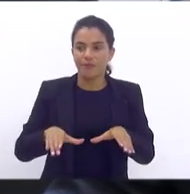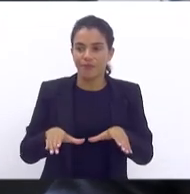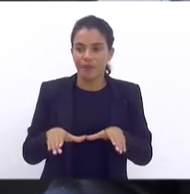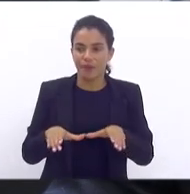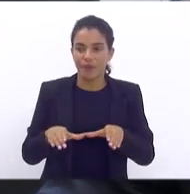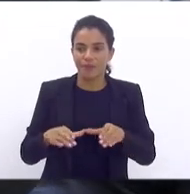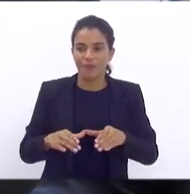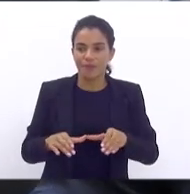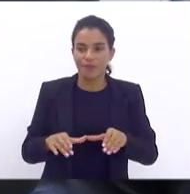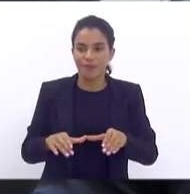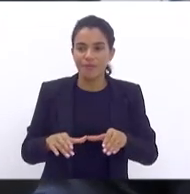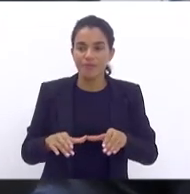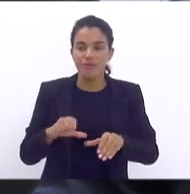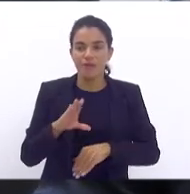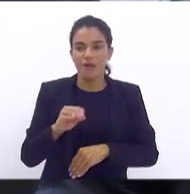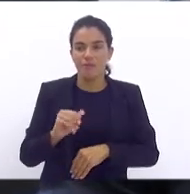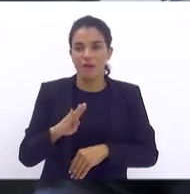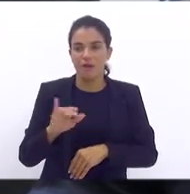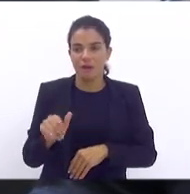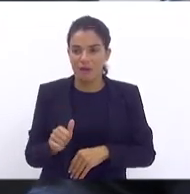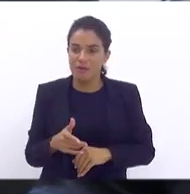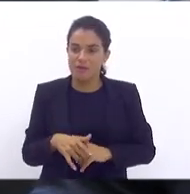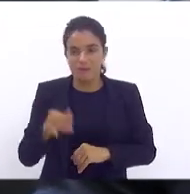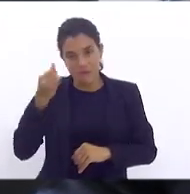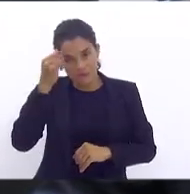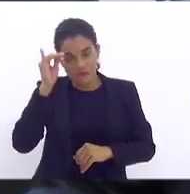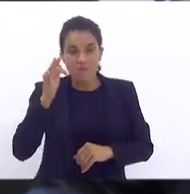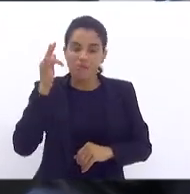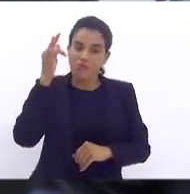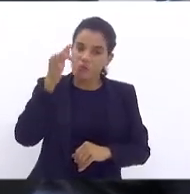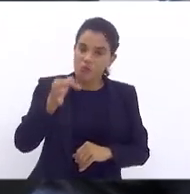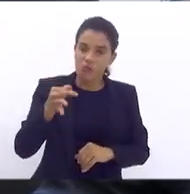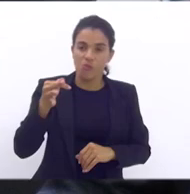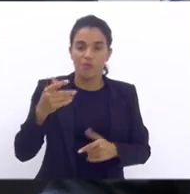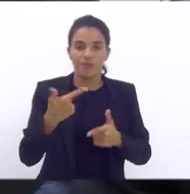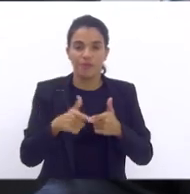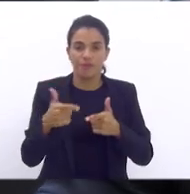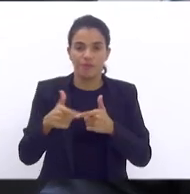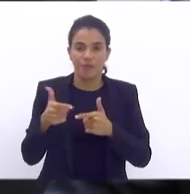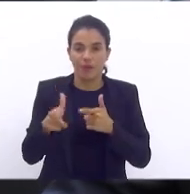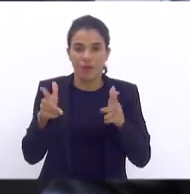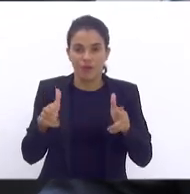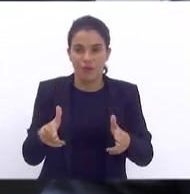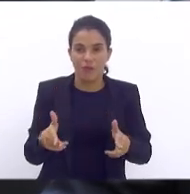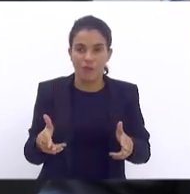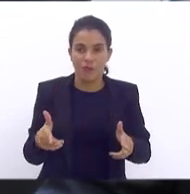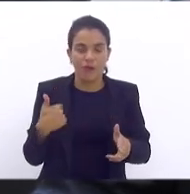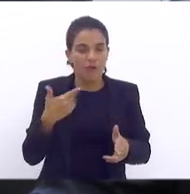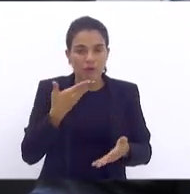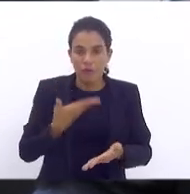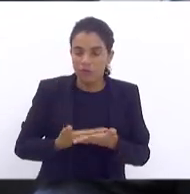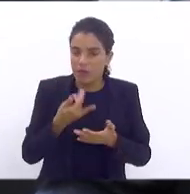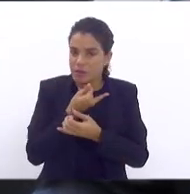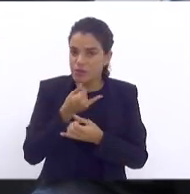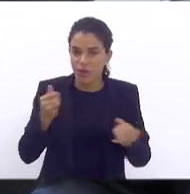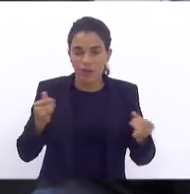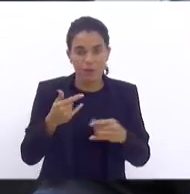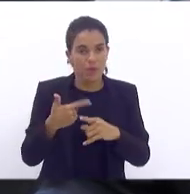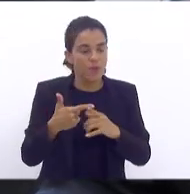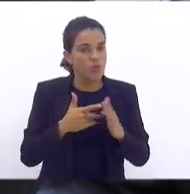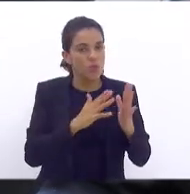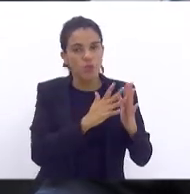fazer o levantamento, a perícia, para evitar futuros problemas que possam ocorrer. Eu fico estarrecida, porque é muito